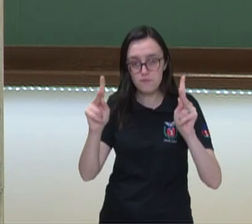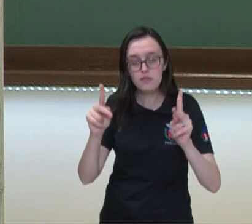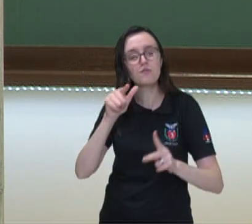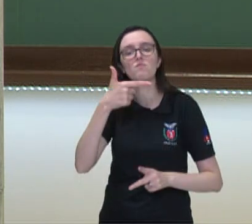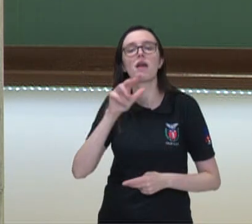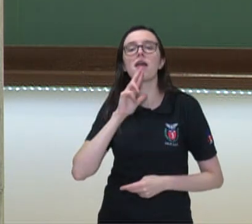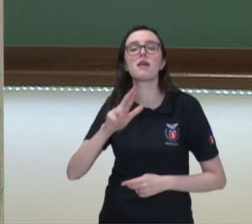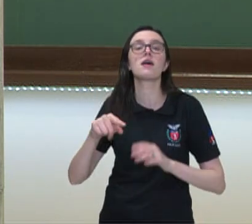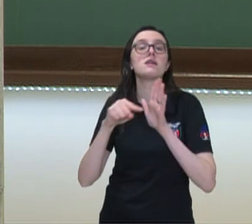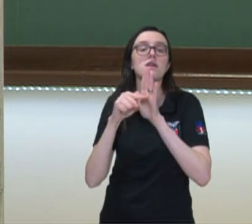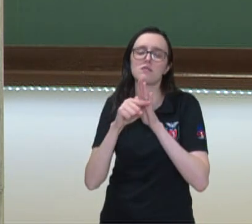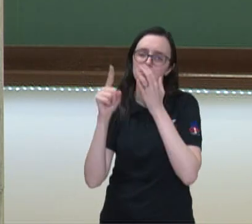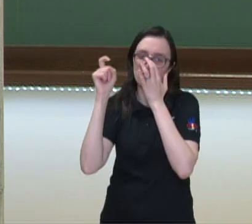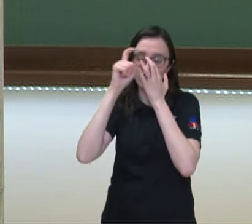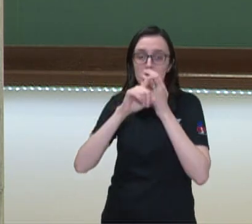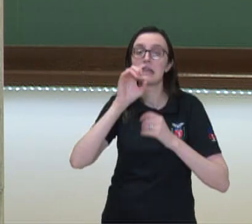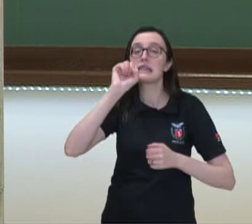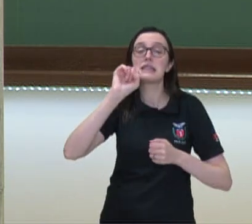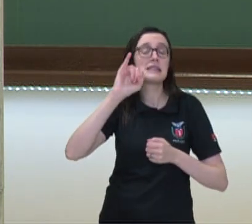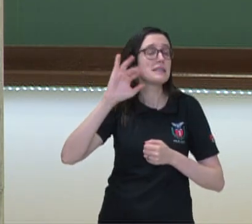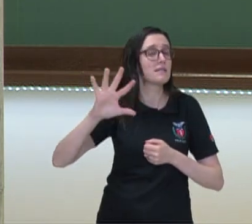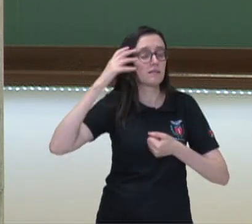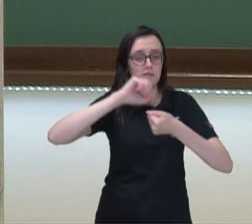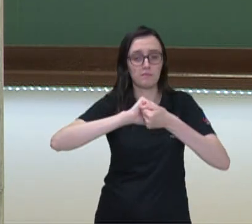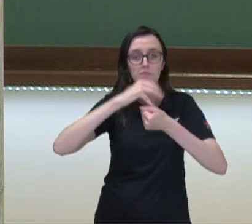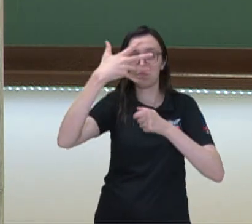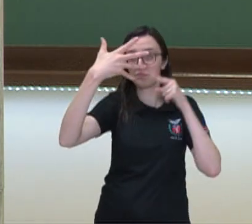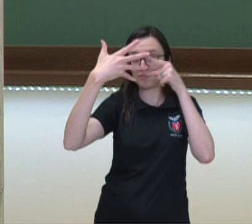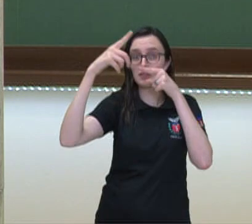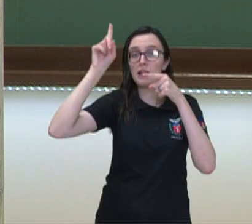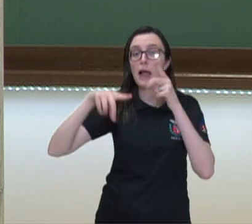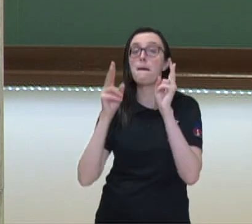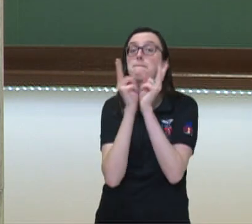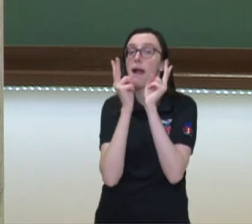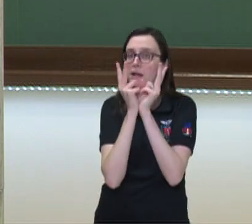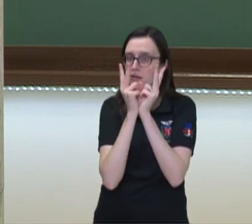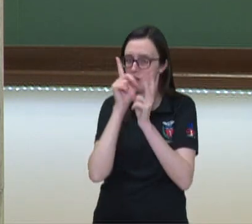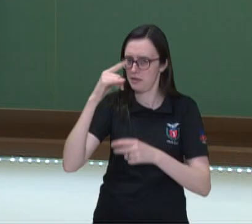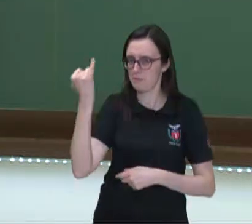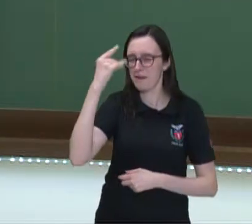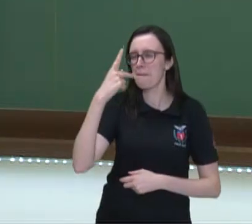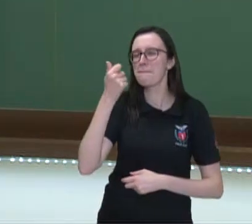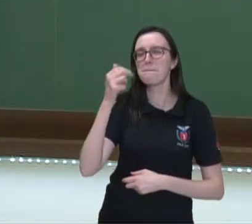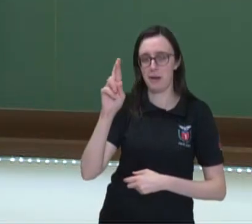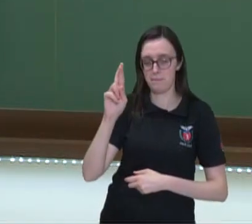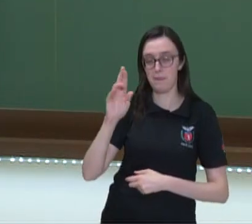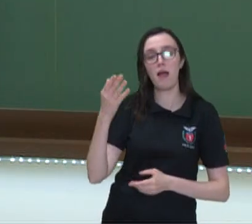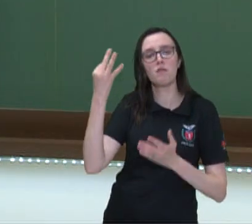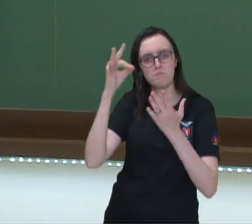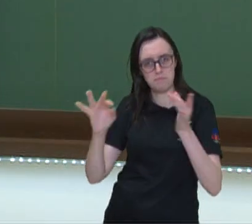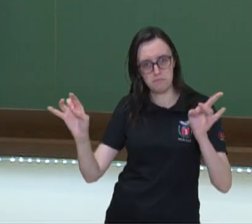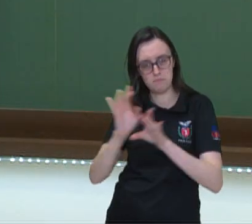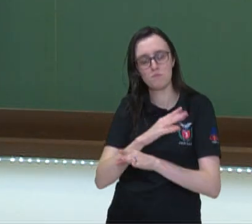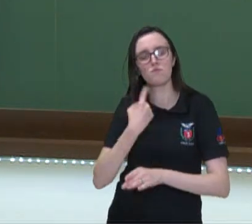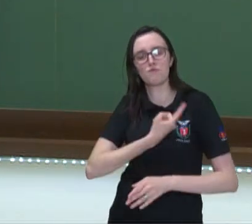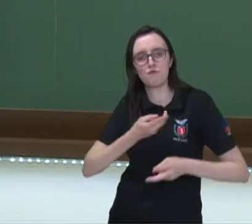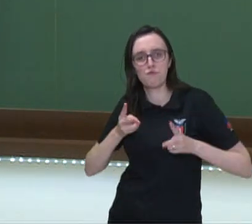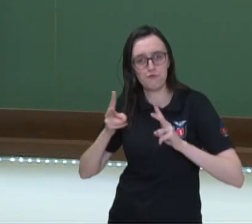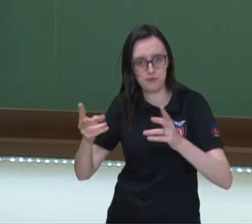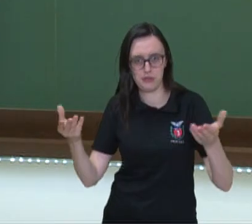não tem resultado negativo quando o expoente é par. Isso é uma ideia muito importante. Feita a correção, vamos continuando.